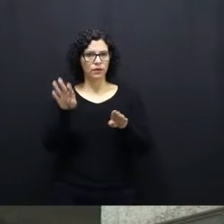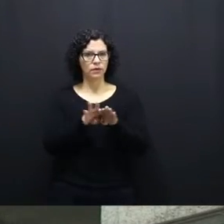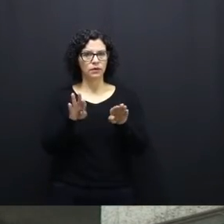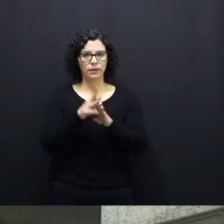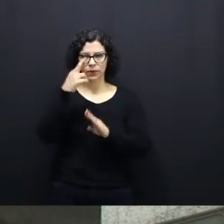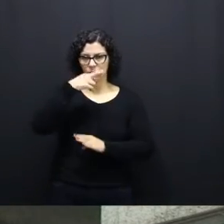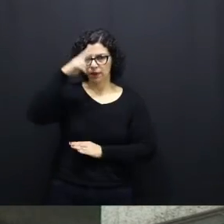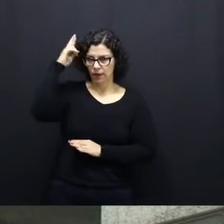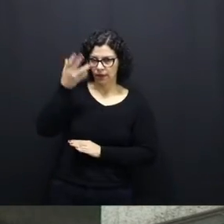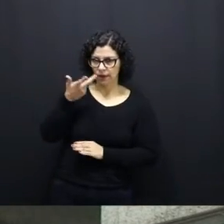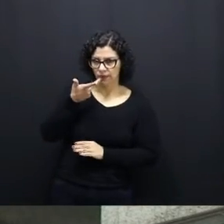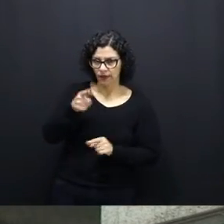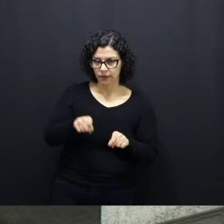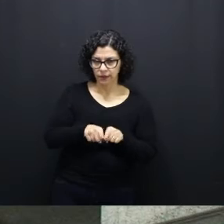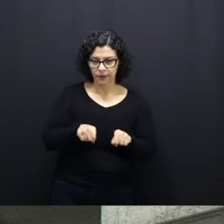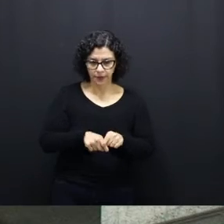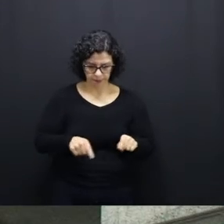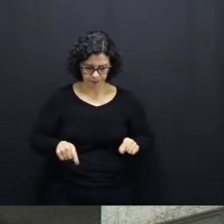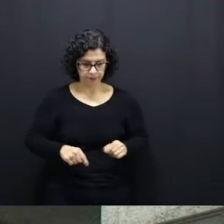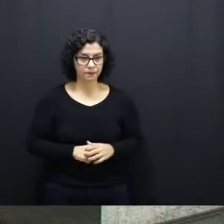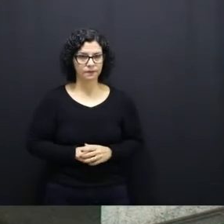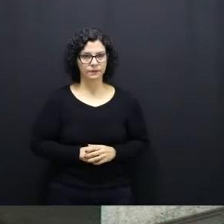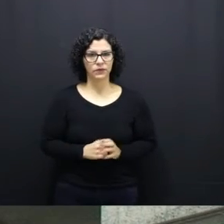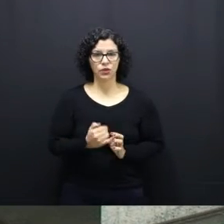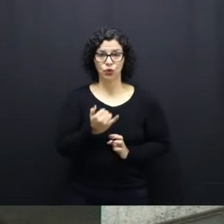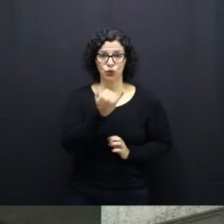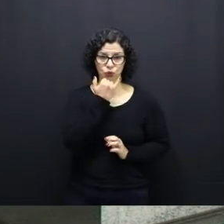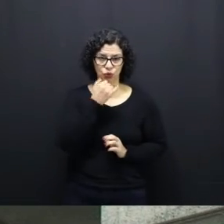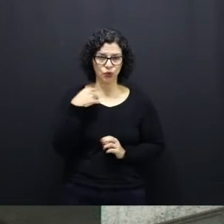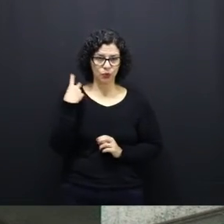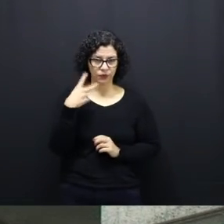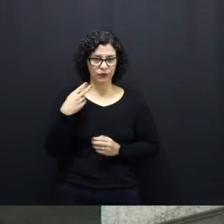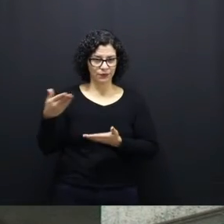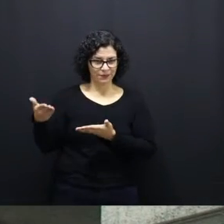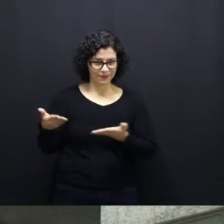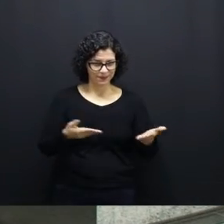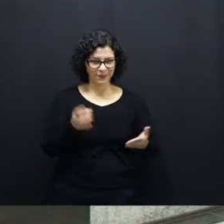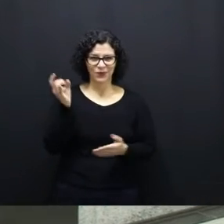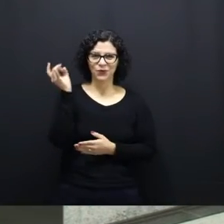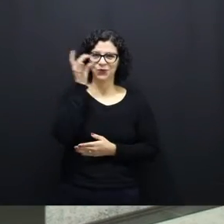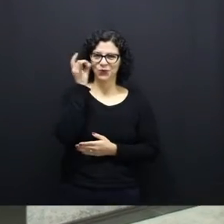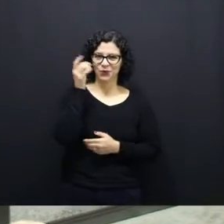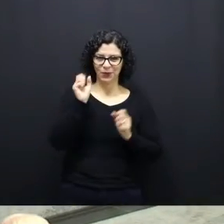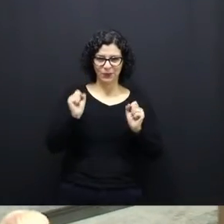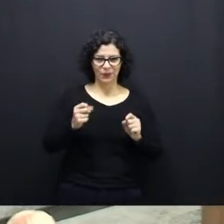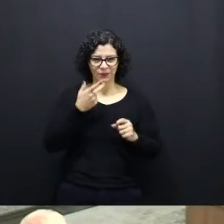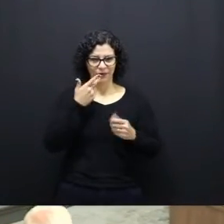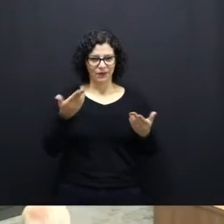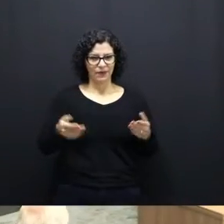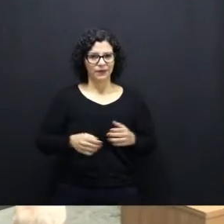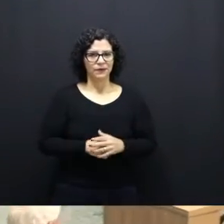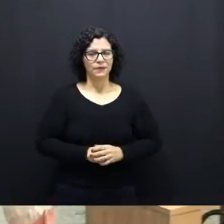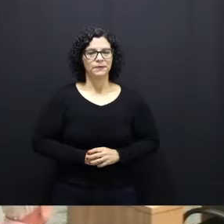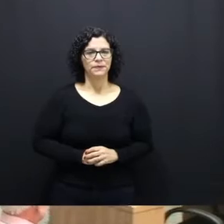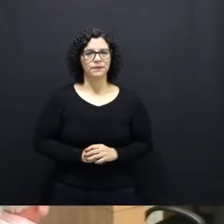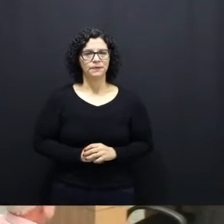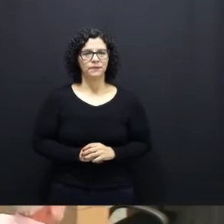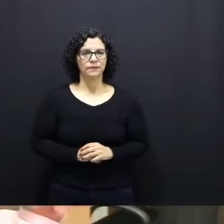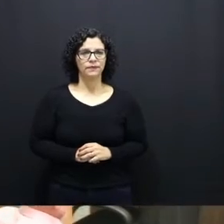Vereador Renato Machado Oi desculpa a vereador ver com a palavra agora Vereador Juliano Martins